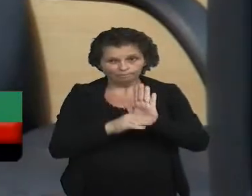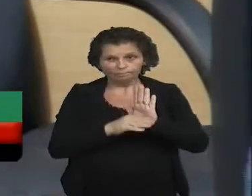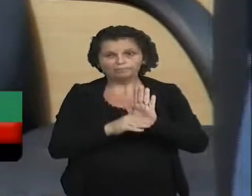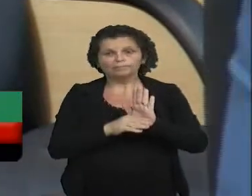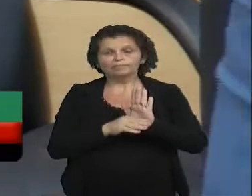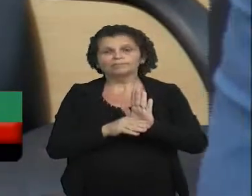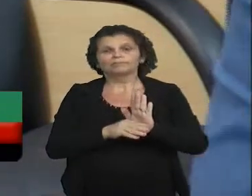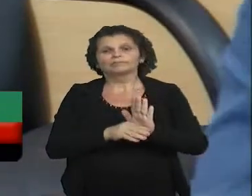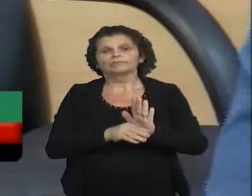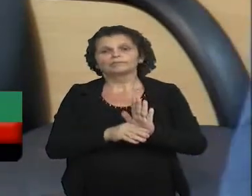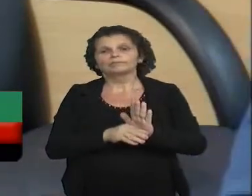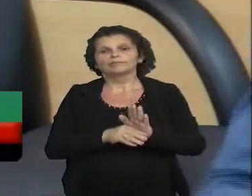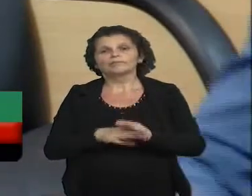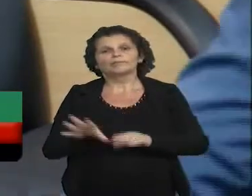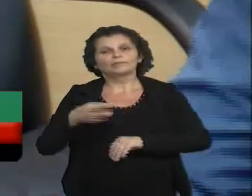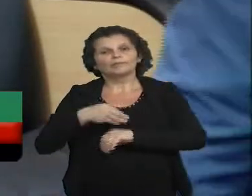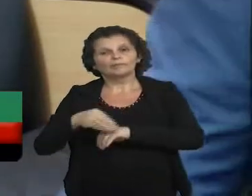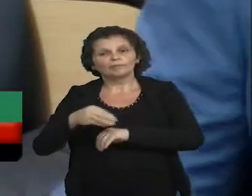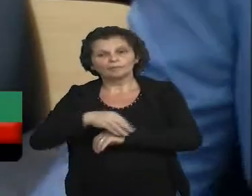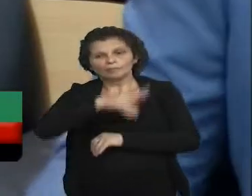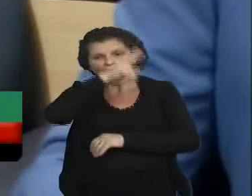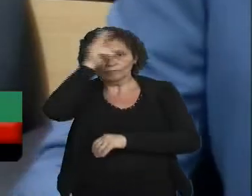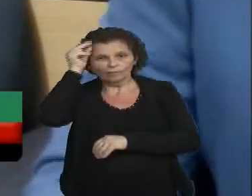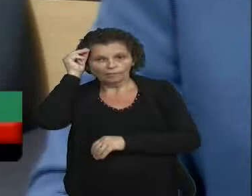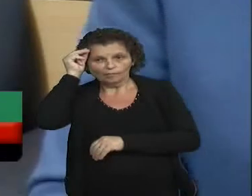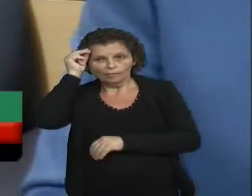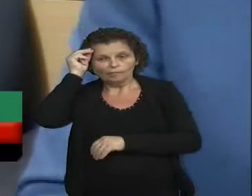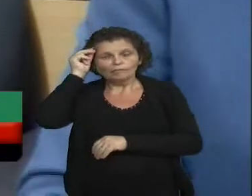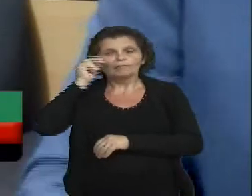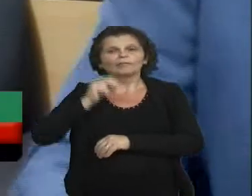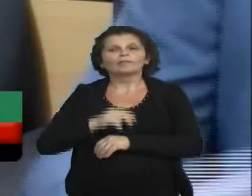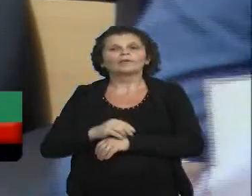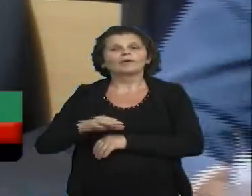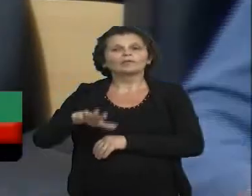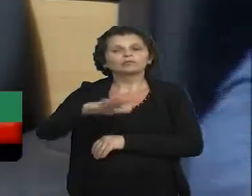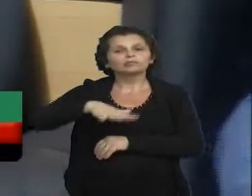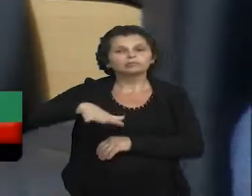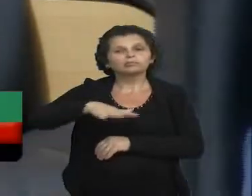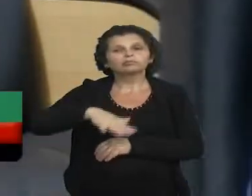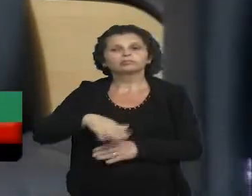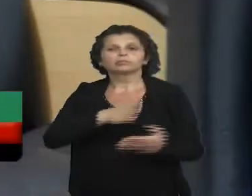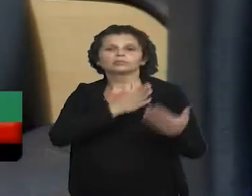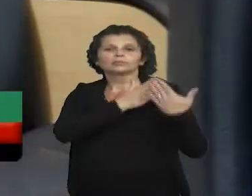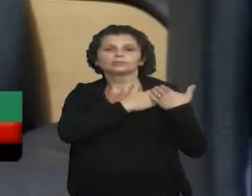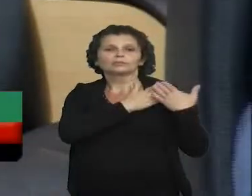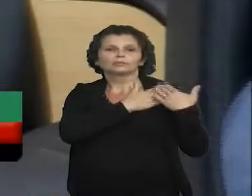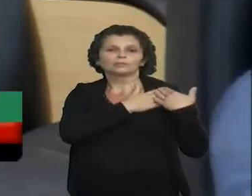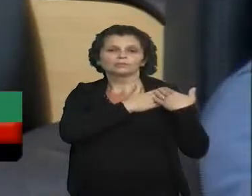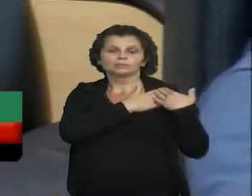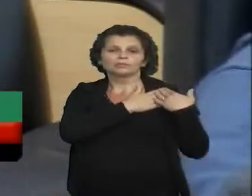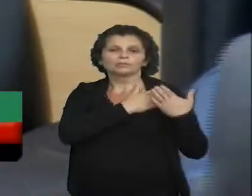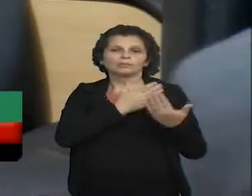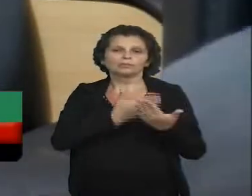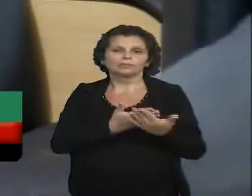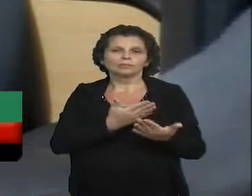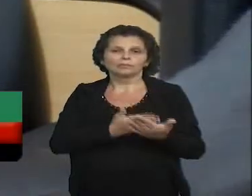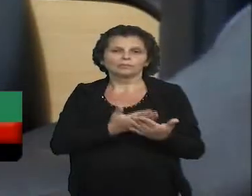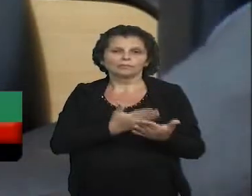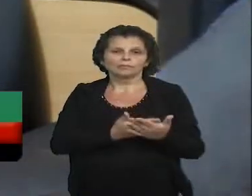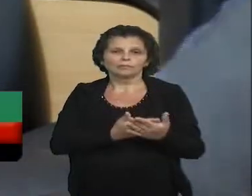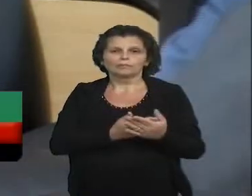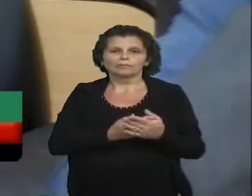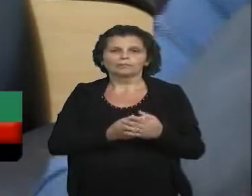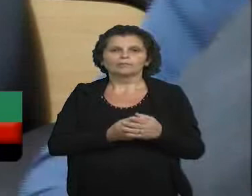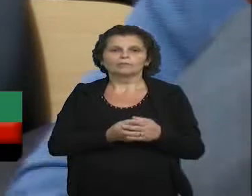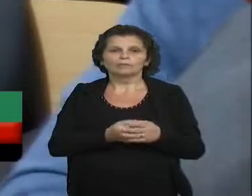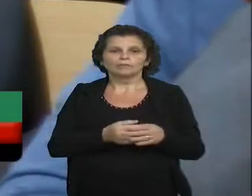formalidades regimentais, que seja enviado ofício ao senhor prefeito para que determine ao setor competente de educação implantação